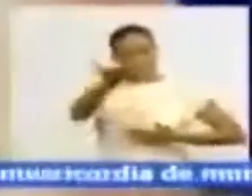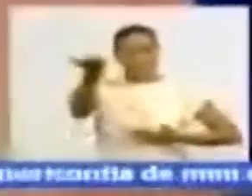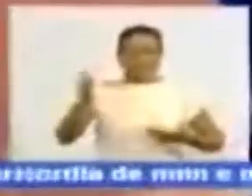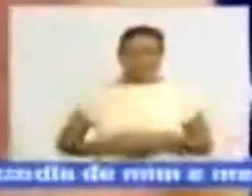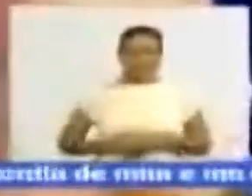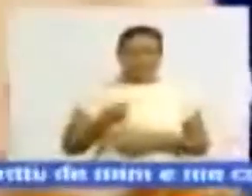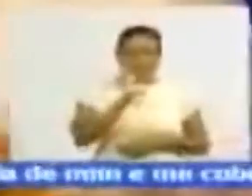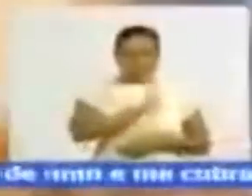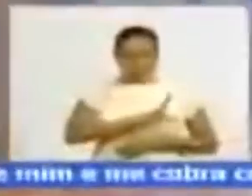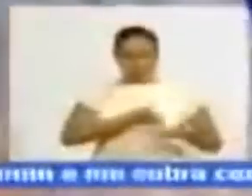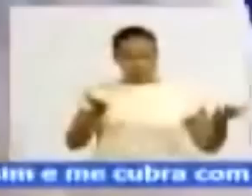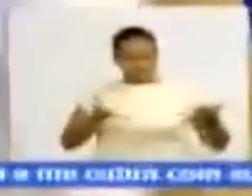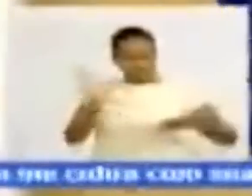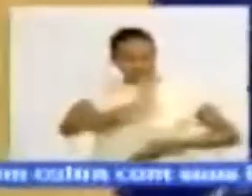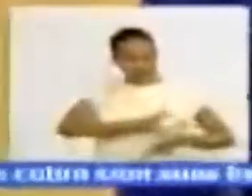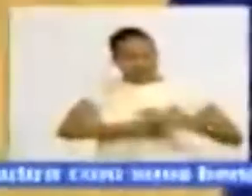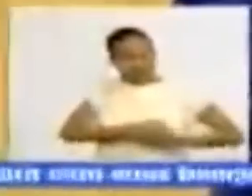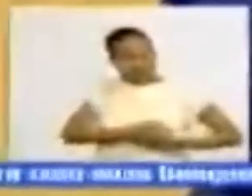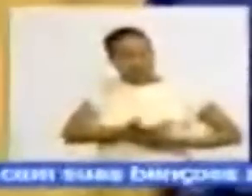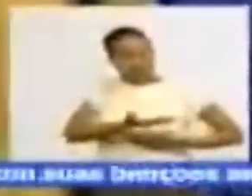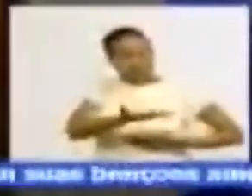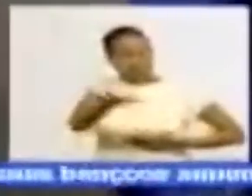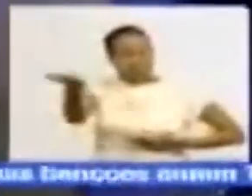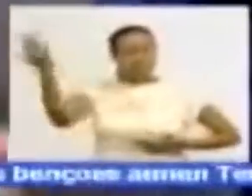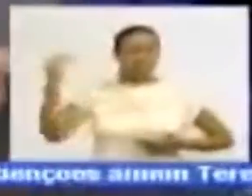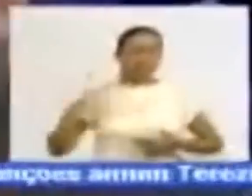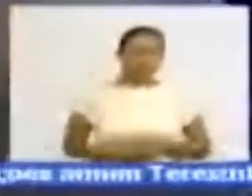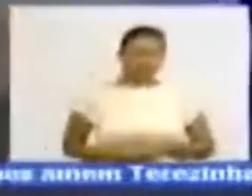Faça do seu coração o lugar do amor.